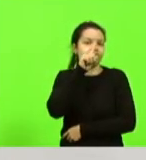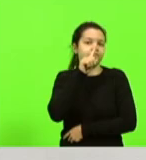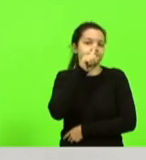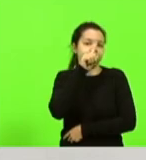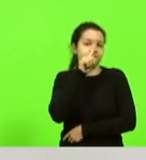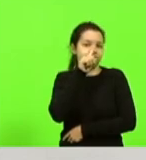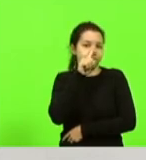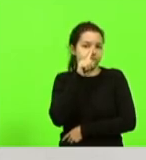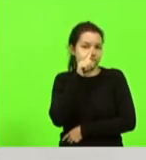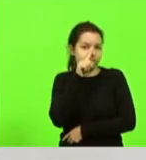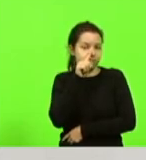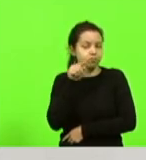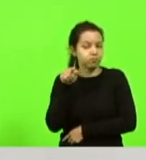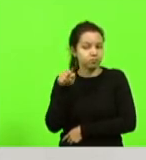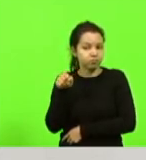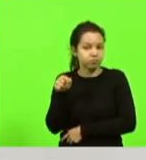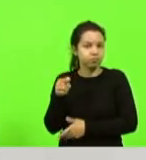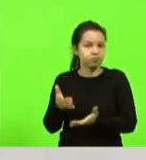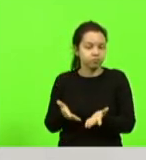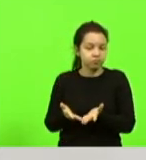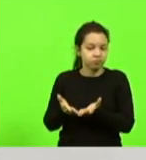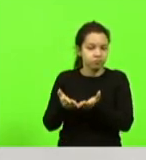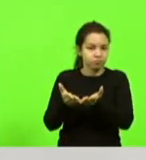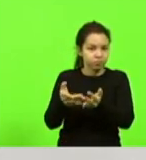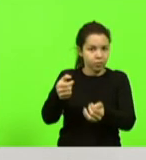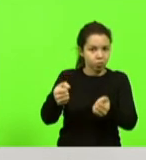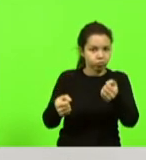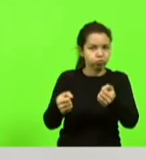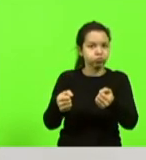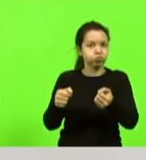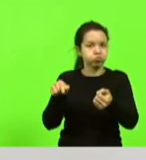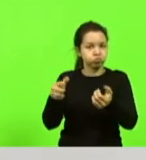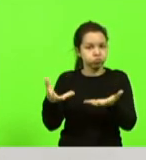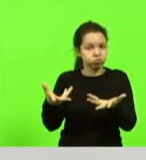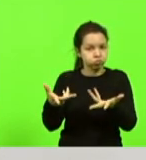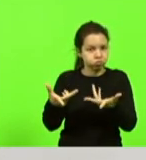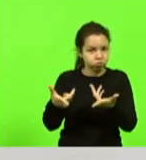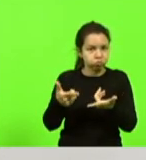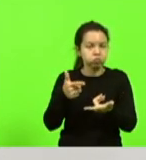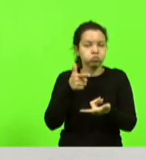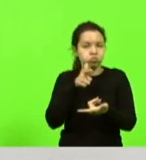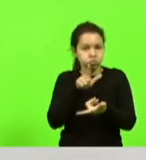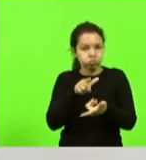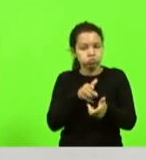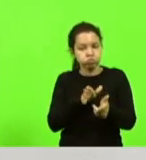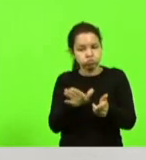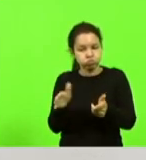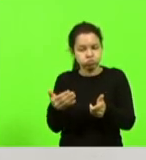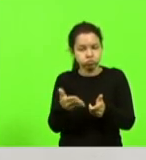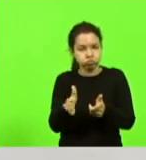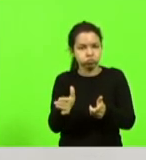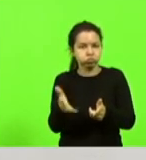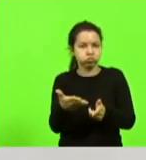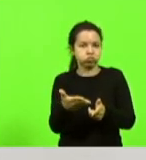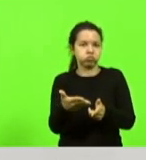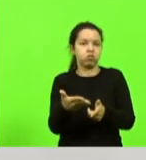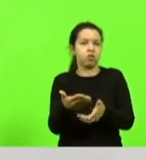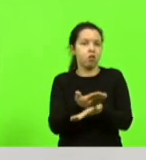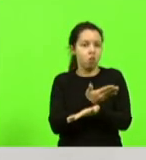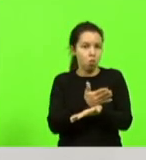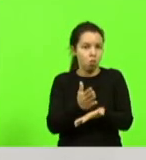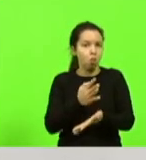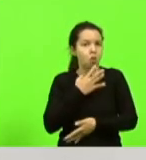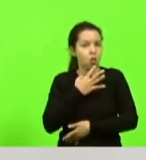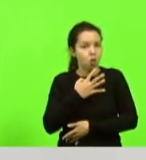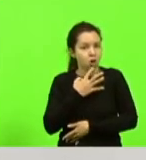os pilotos mais habilidosos é que conseguem entrar e sair. Para quem conhece aquele lugar, ele já naturalmente já é